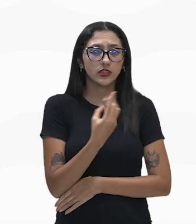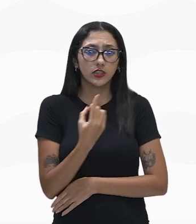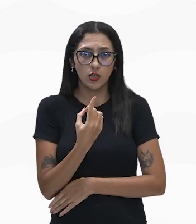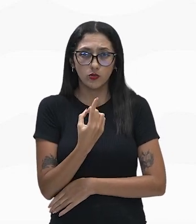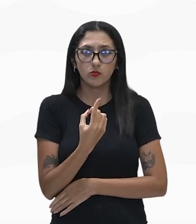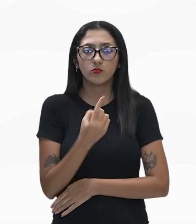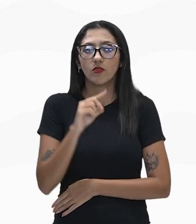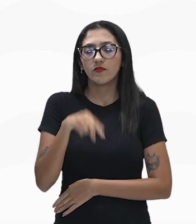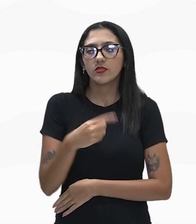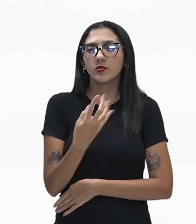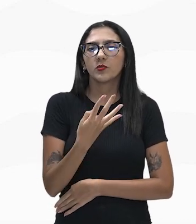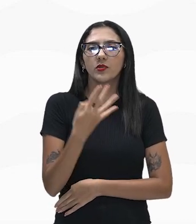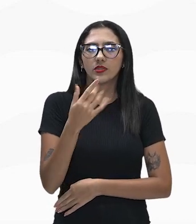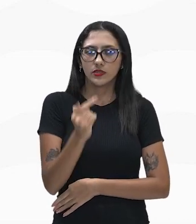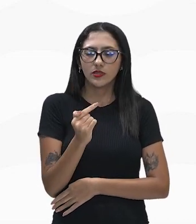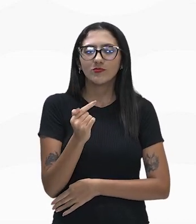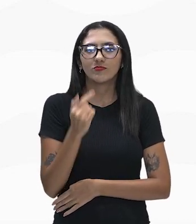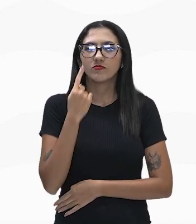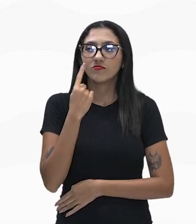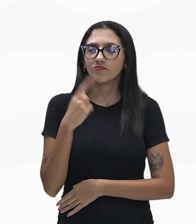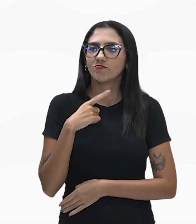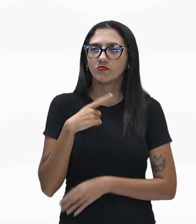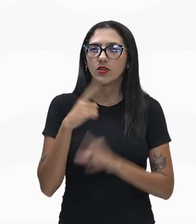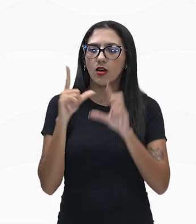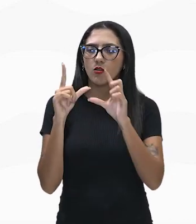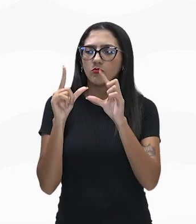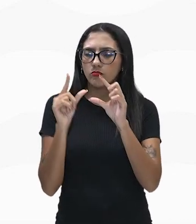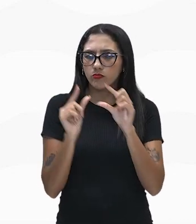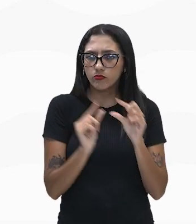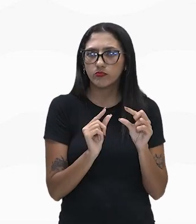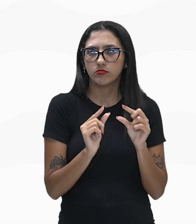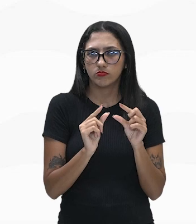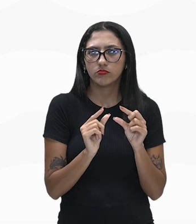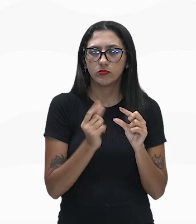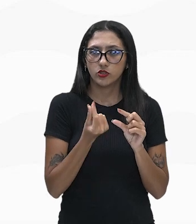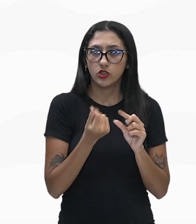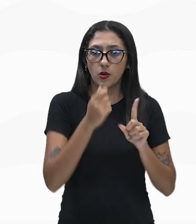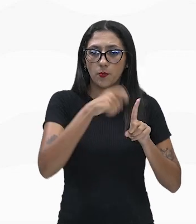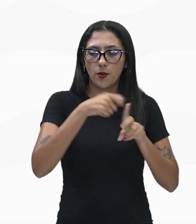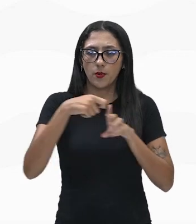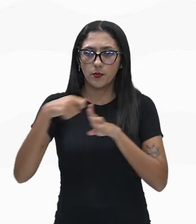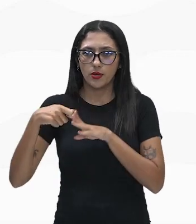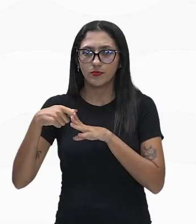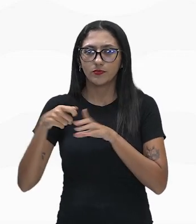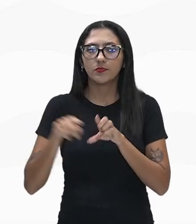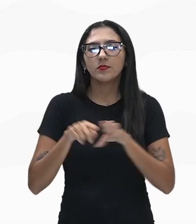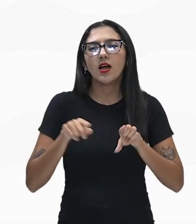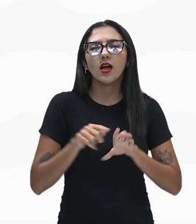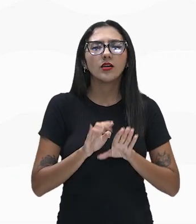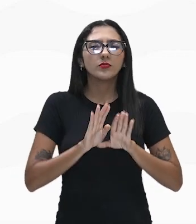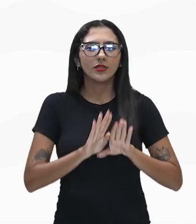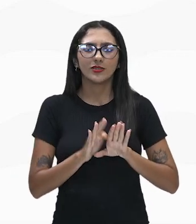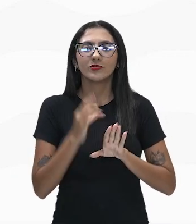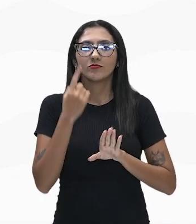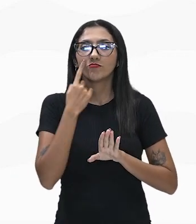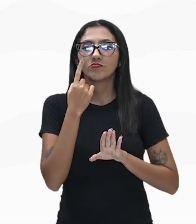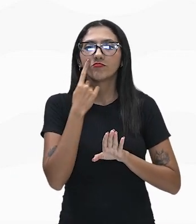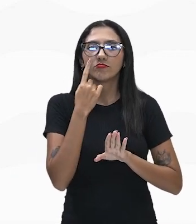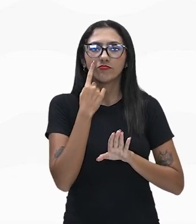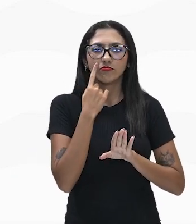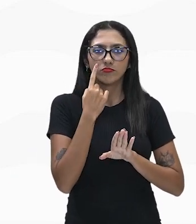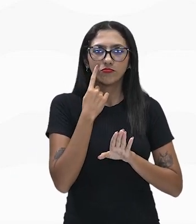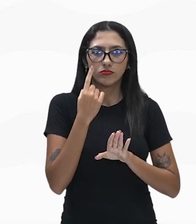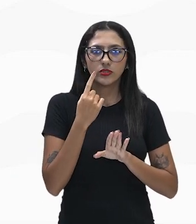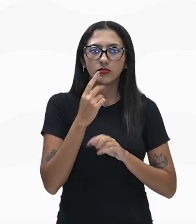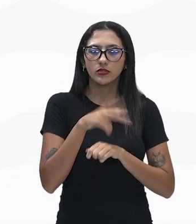1.031,47. Observe que baixou, né, o valor da parcela. Porém, a gente vai já olhar um pouquinho mais aí para